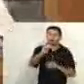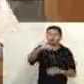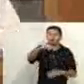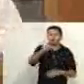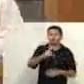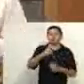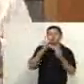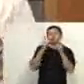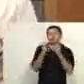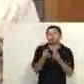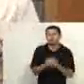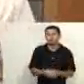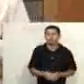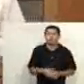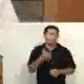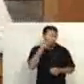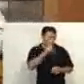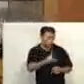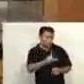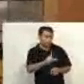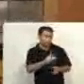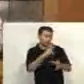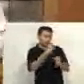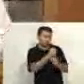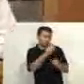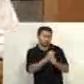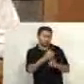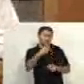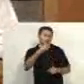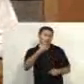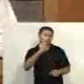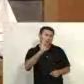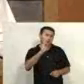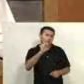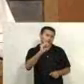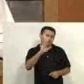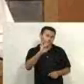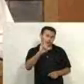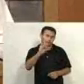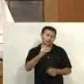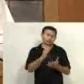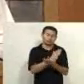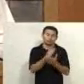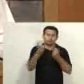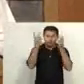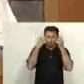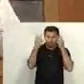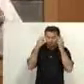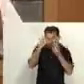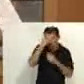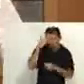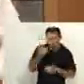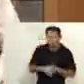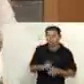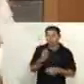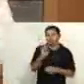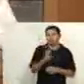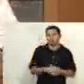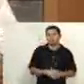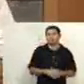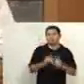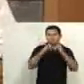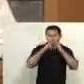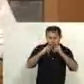e, dessa maneira, eu consigo calcular a probabilidade utilizando a curva de distribuição normal, pessoal. Apenas